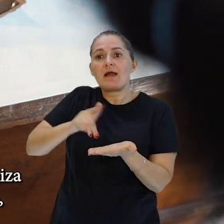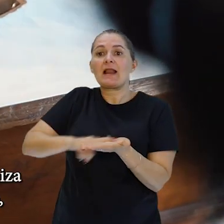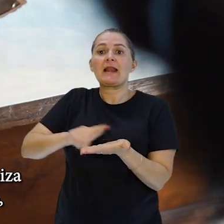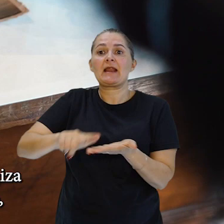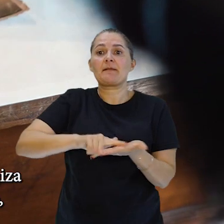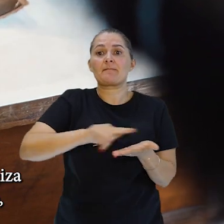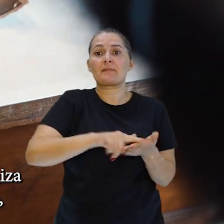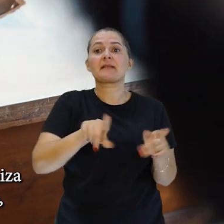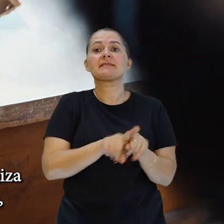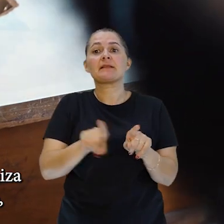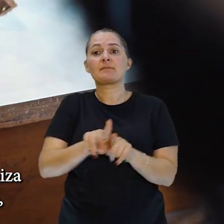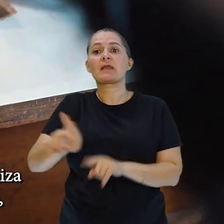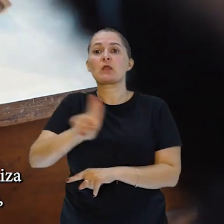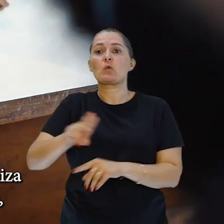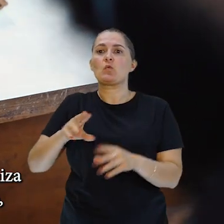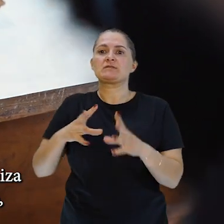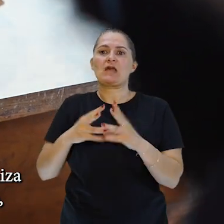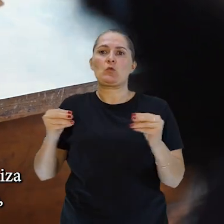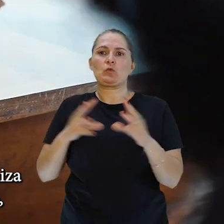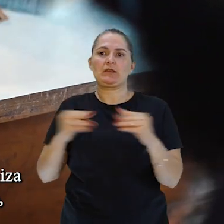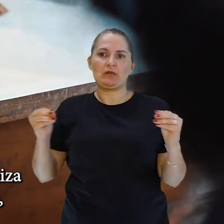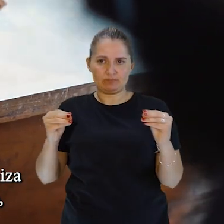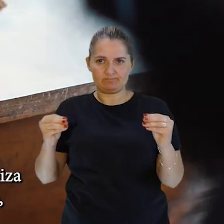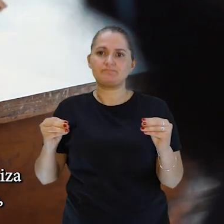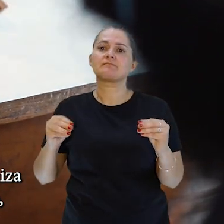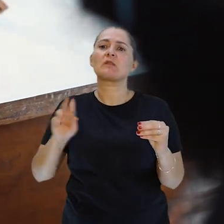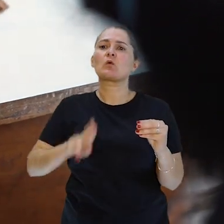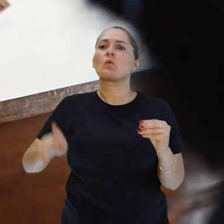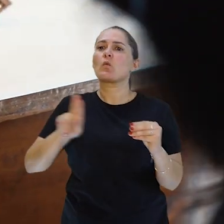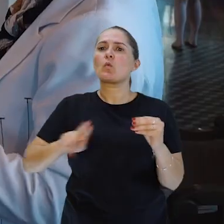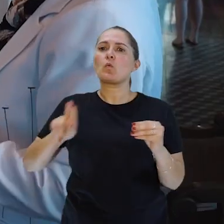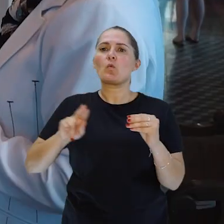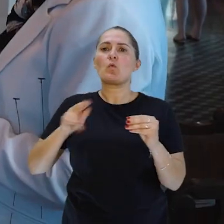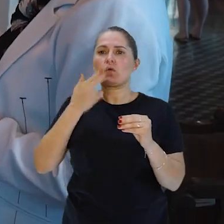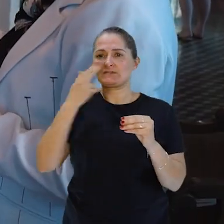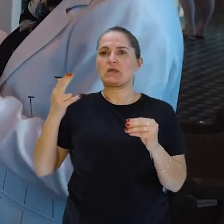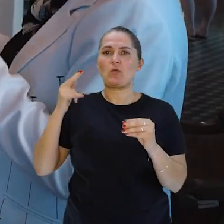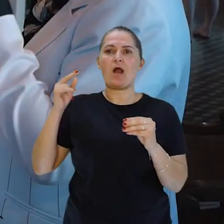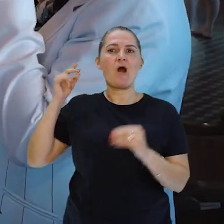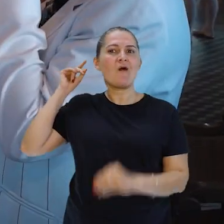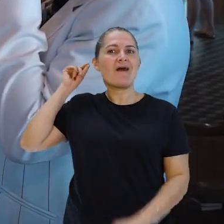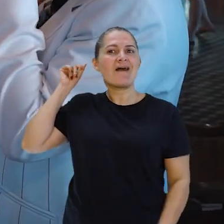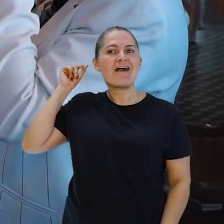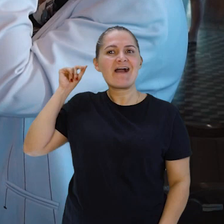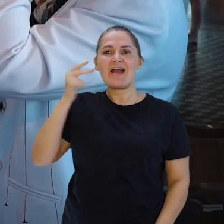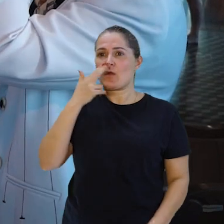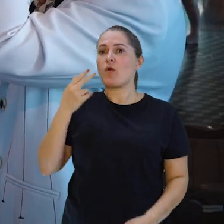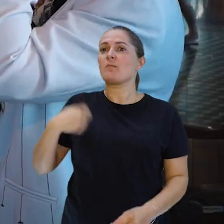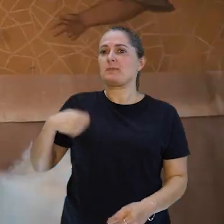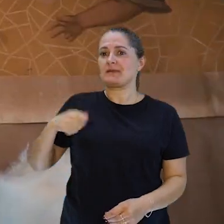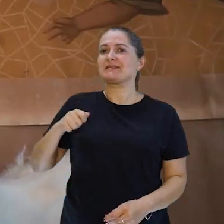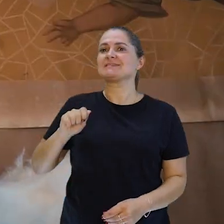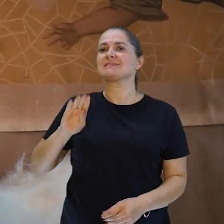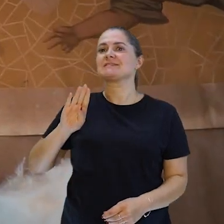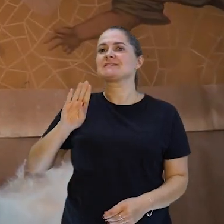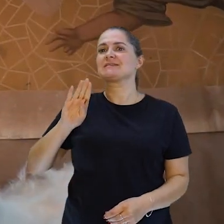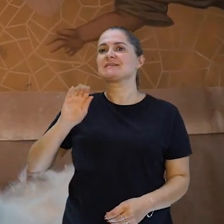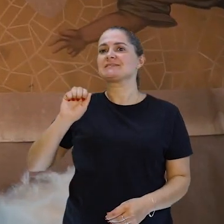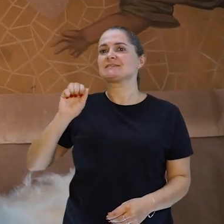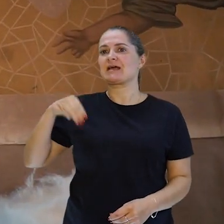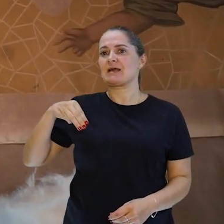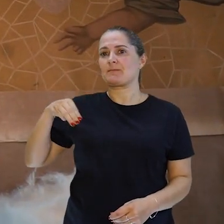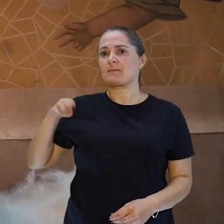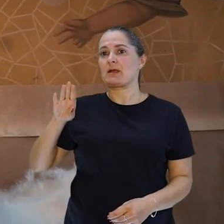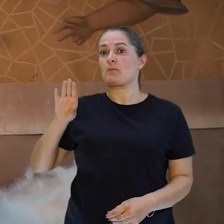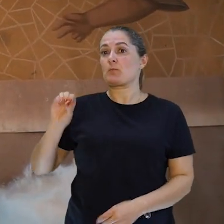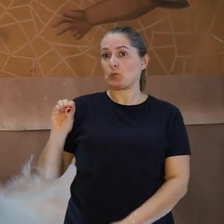com isso e a gente higieniza com isso que eu vou precisar do algodão, tá? Que é um palitinho de bambu, tem